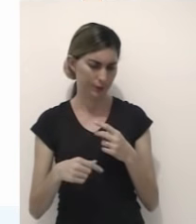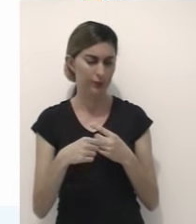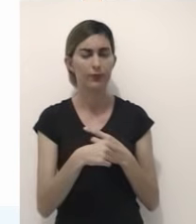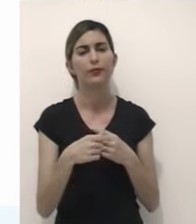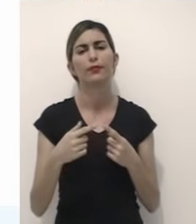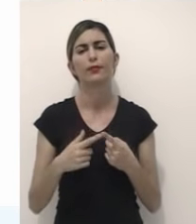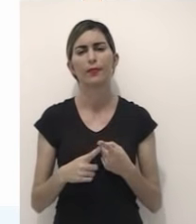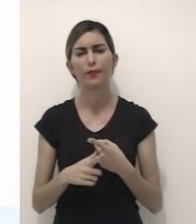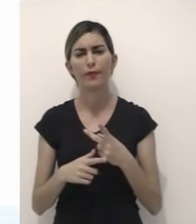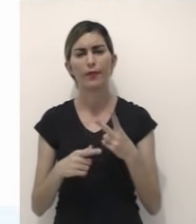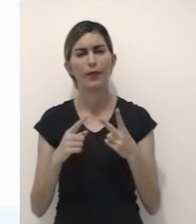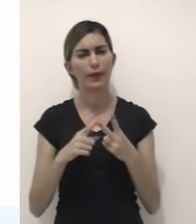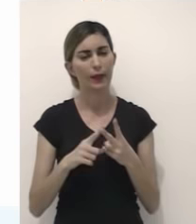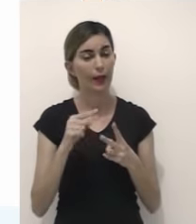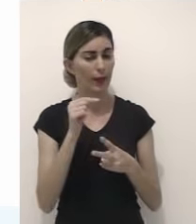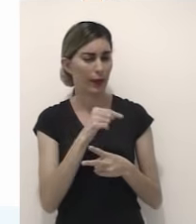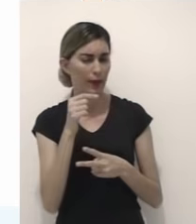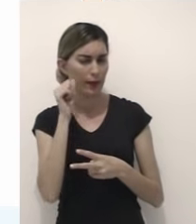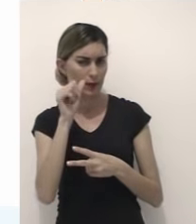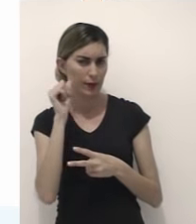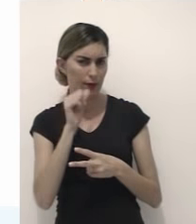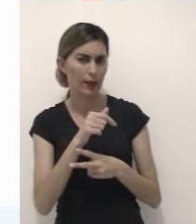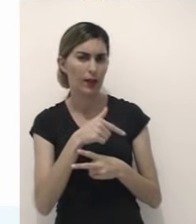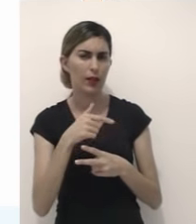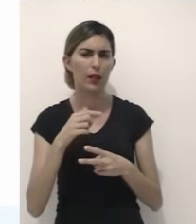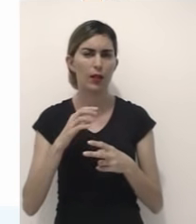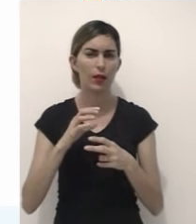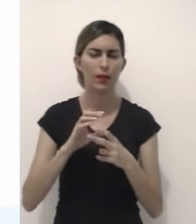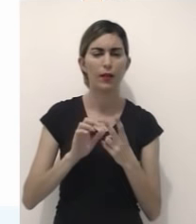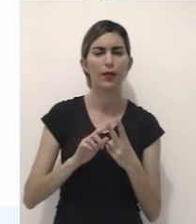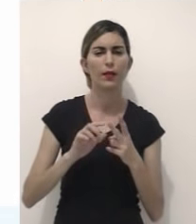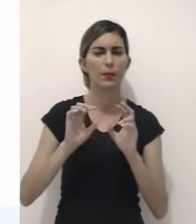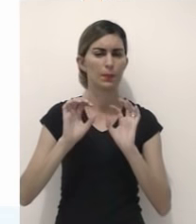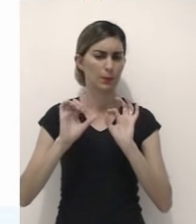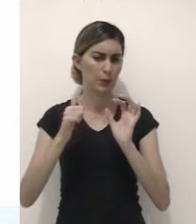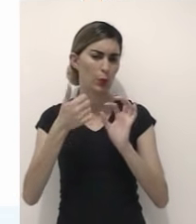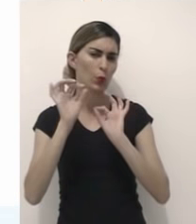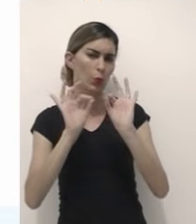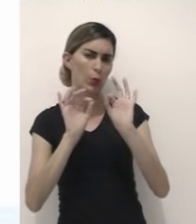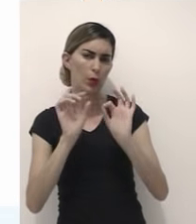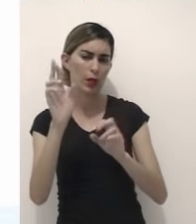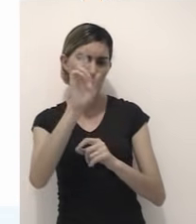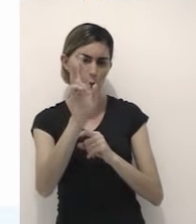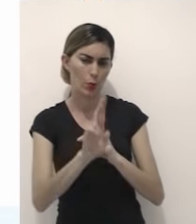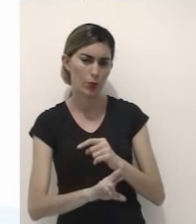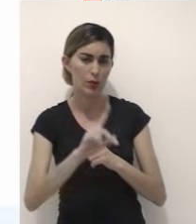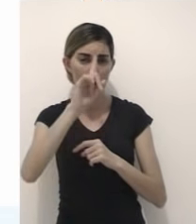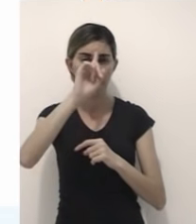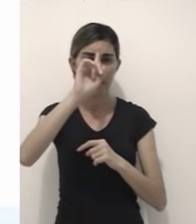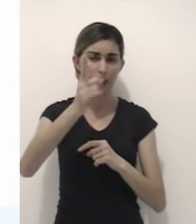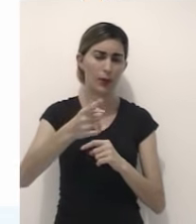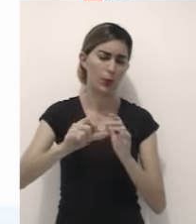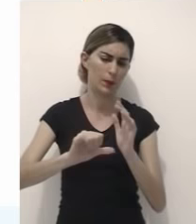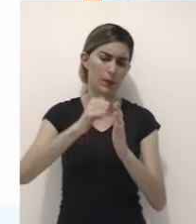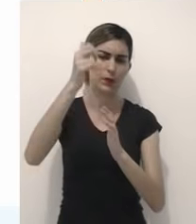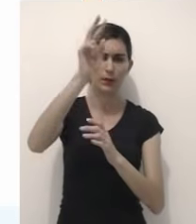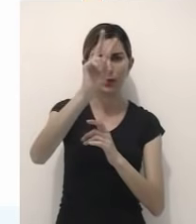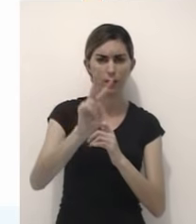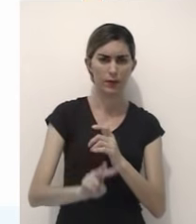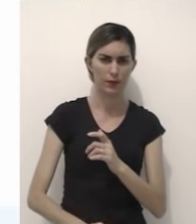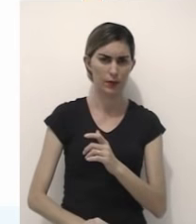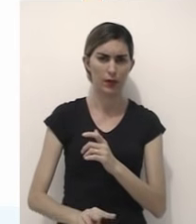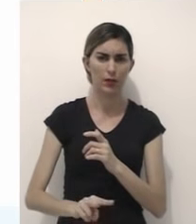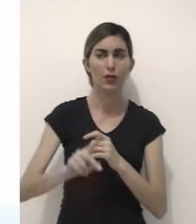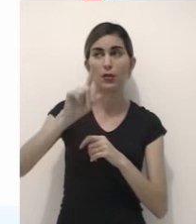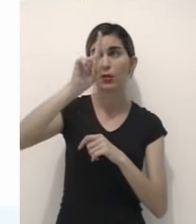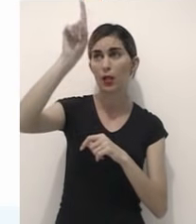Tereskova. Nome difícil, né? Mas ela foi uma cosmonauta que a Rússia lançou pela